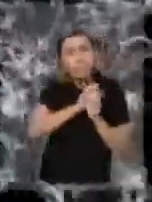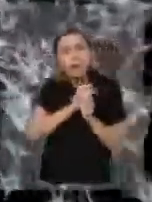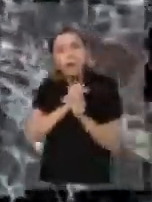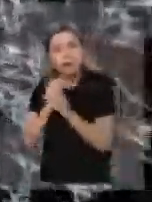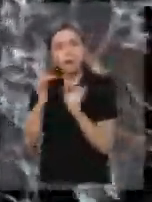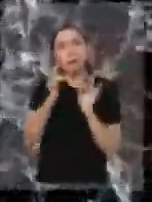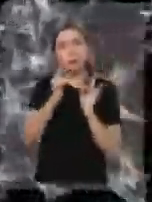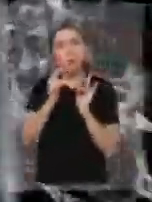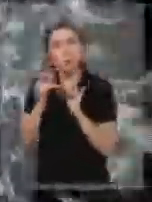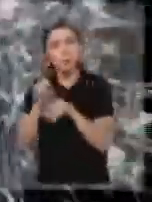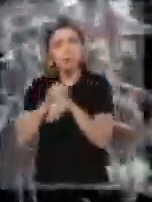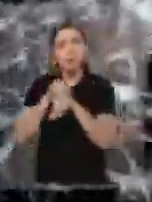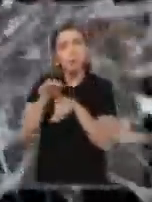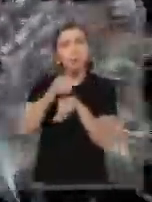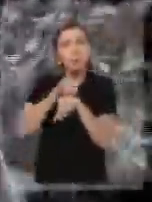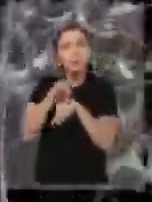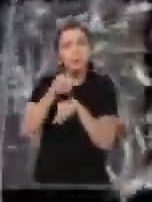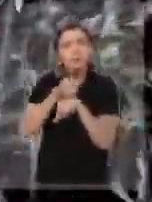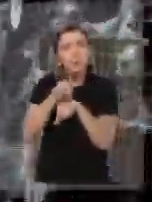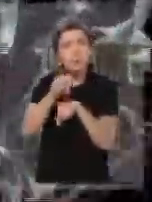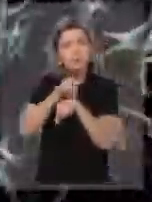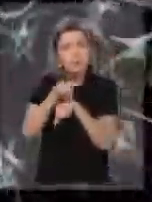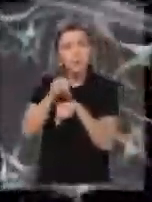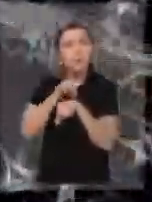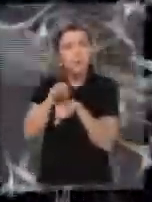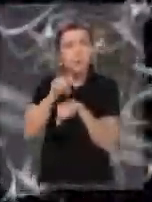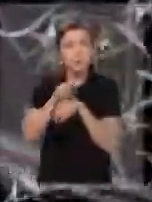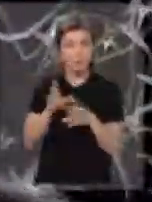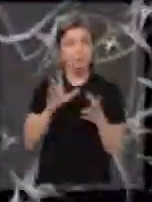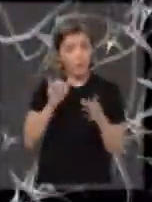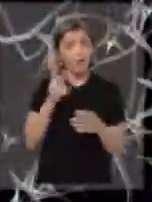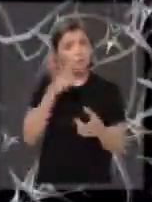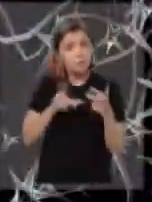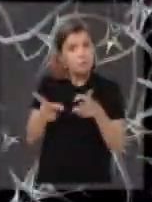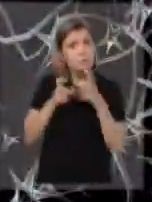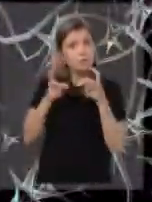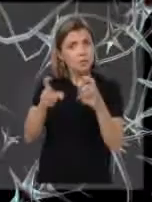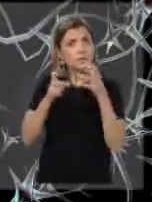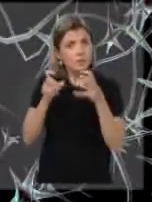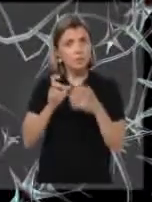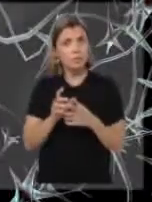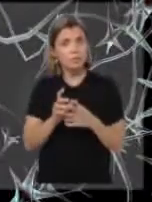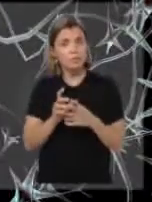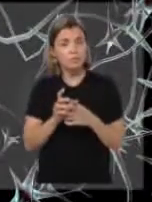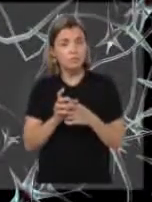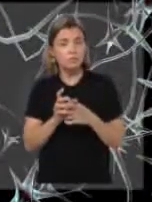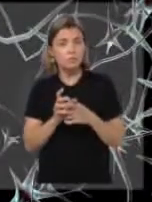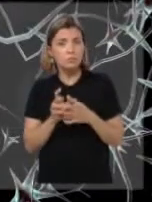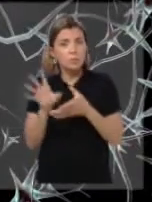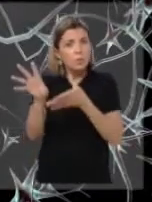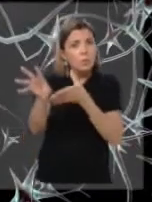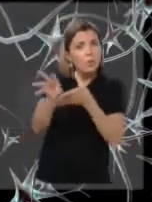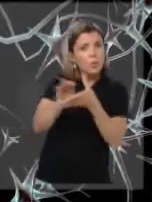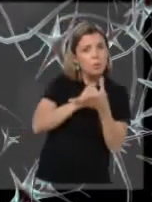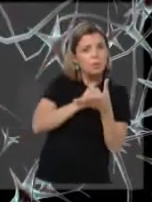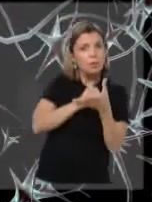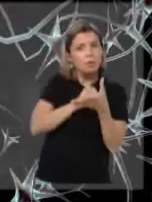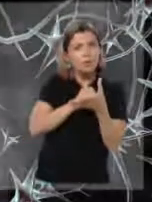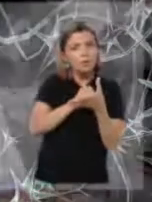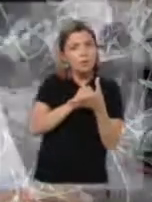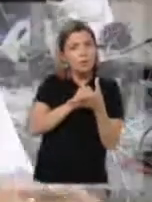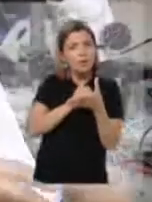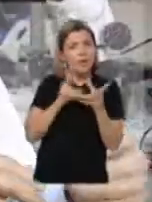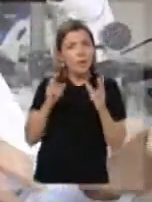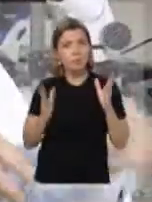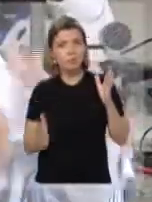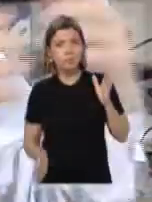de decodificar as informações geradas pelos neurônios diretamente e usar essa informação